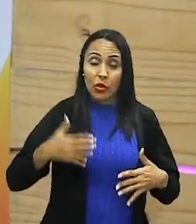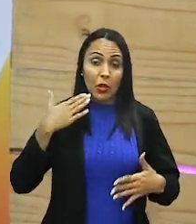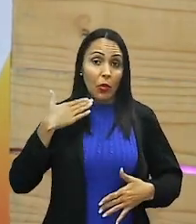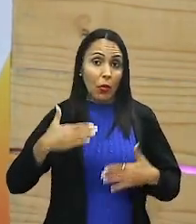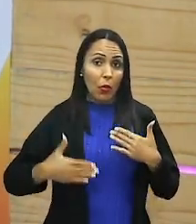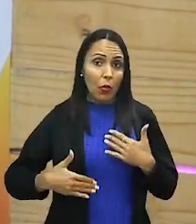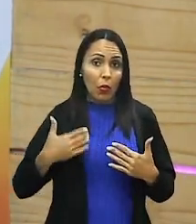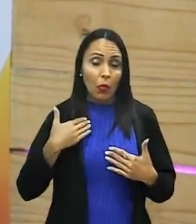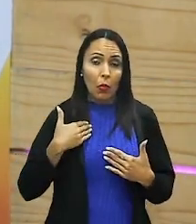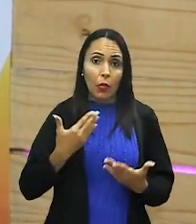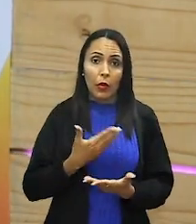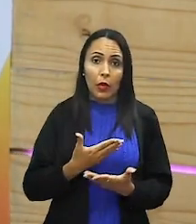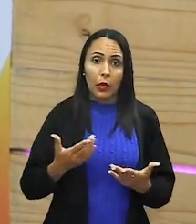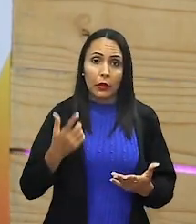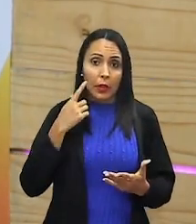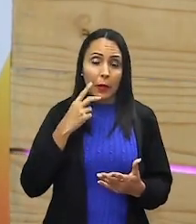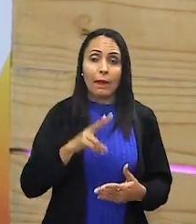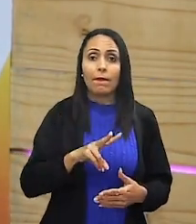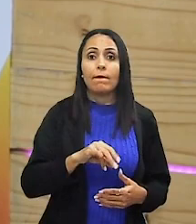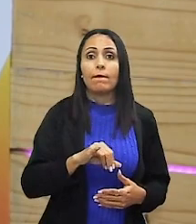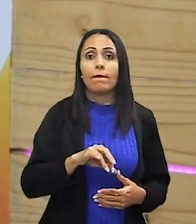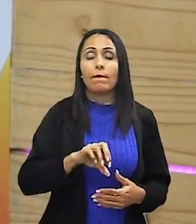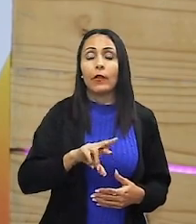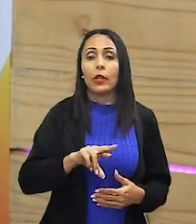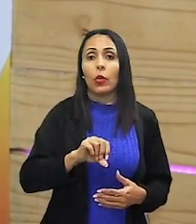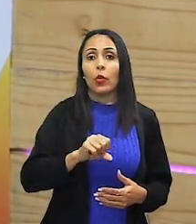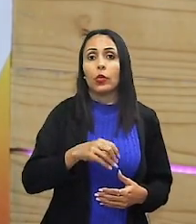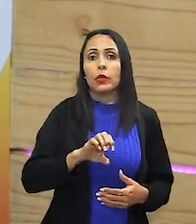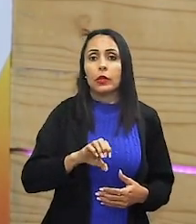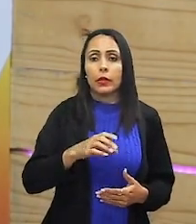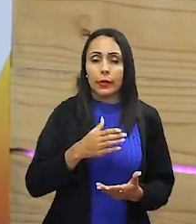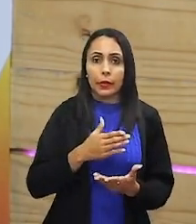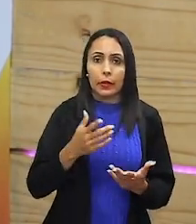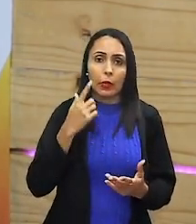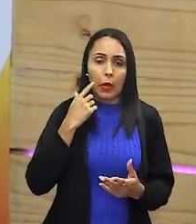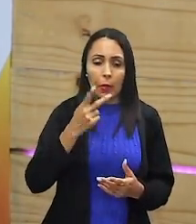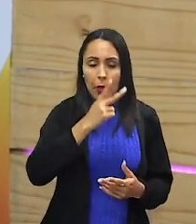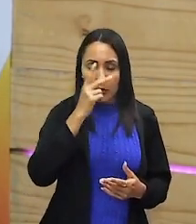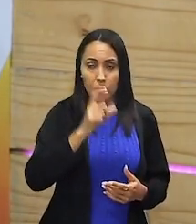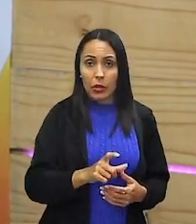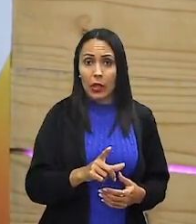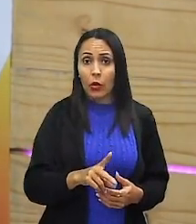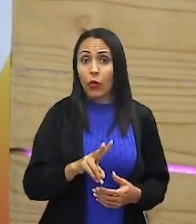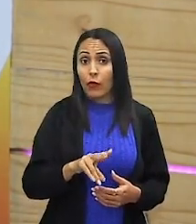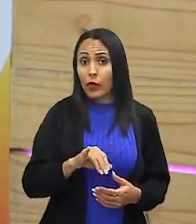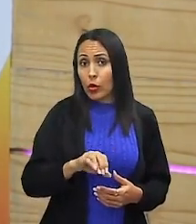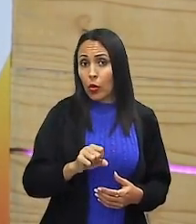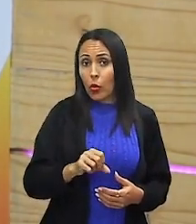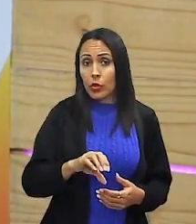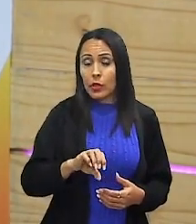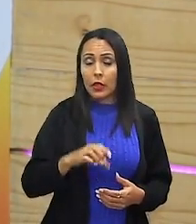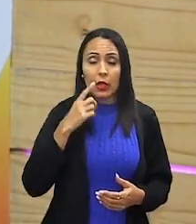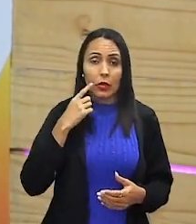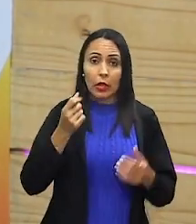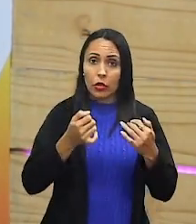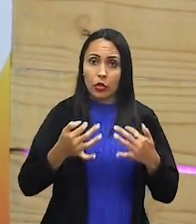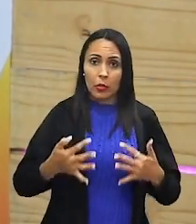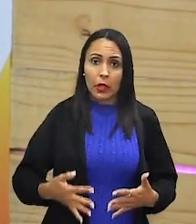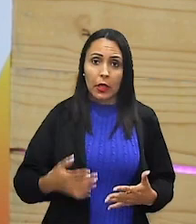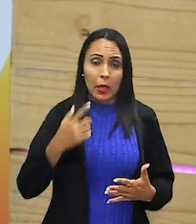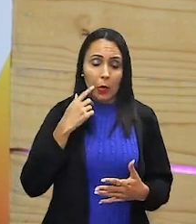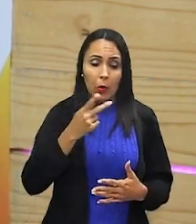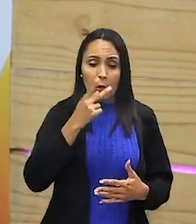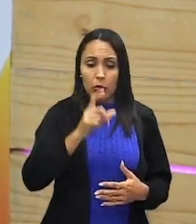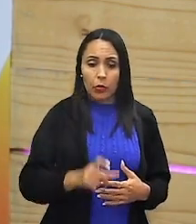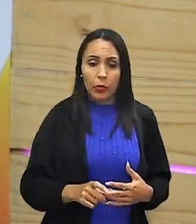organismo é o que causa a virose. Então, quando você diz que uma pessoa está com virose, ou quando você tenta explicar uma virose para uma